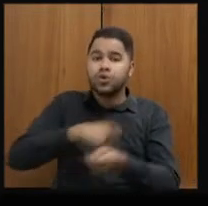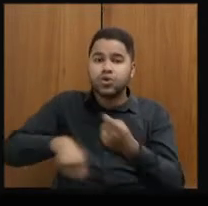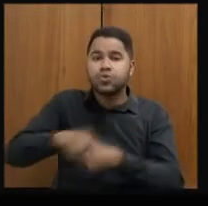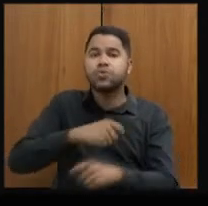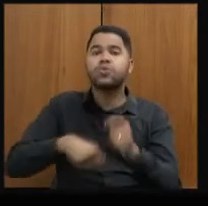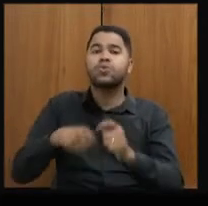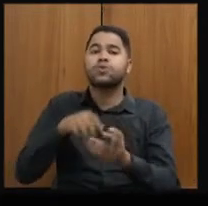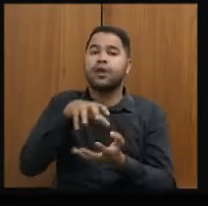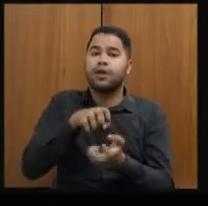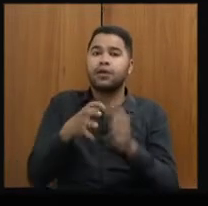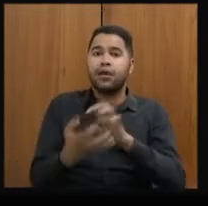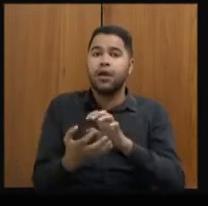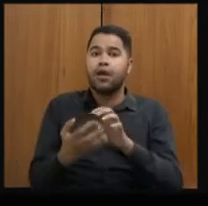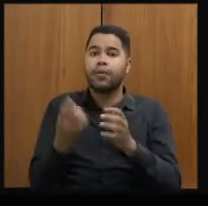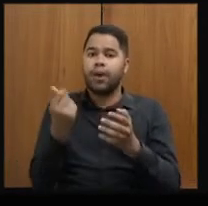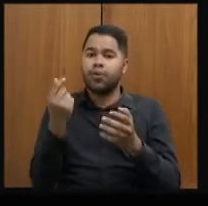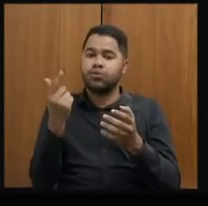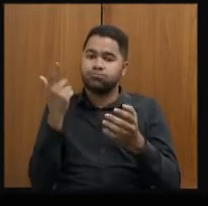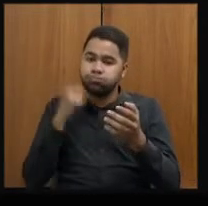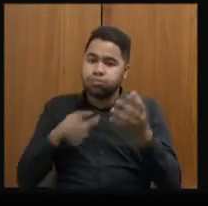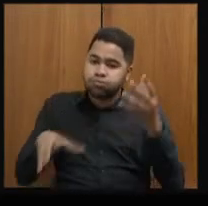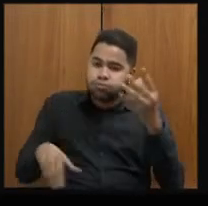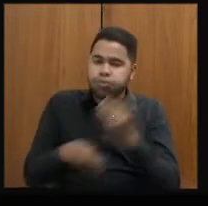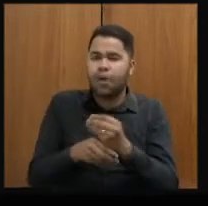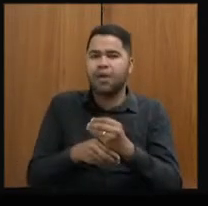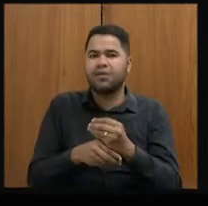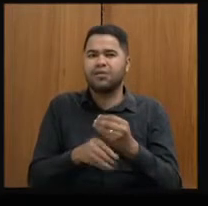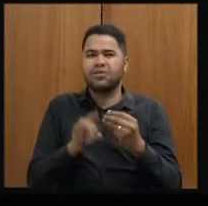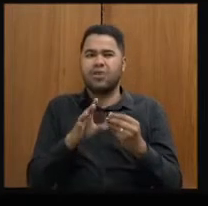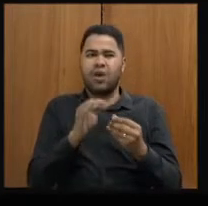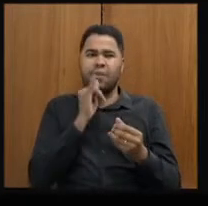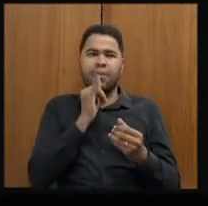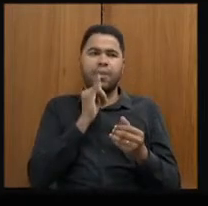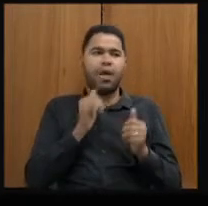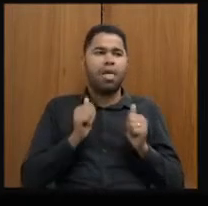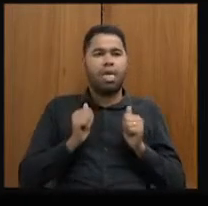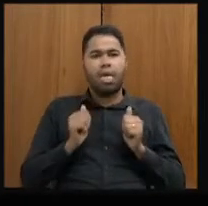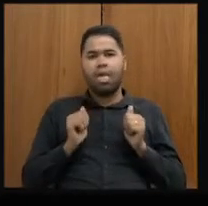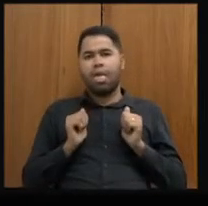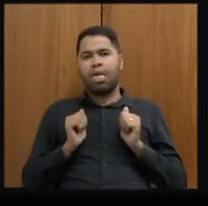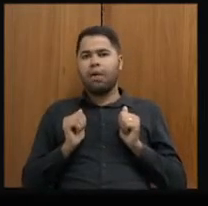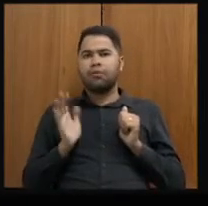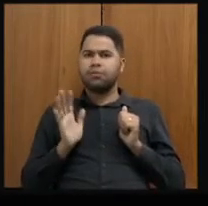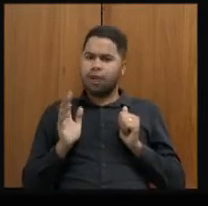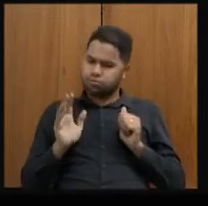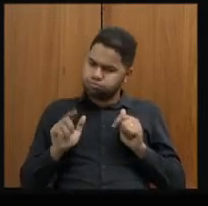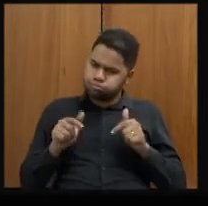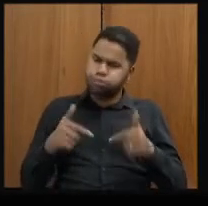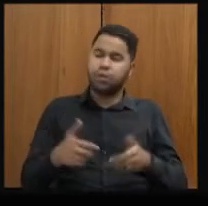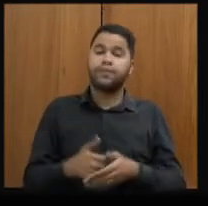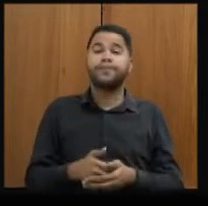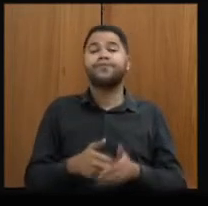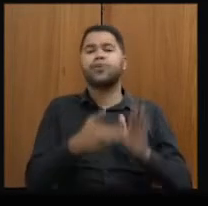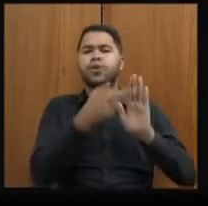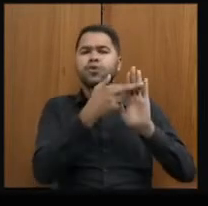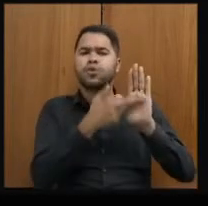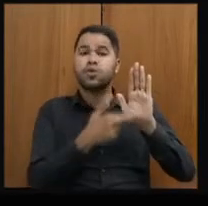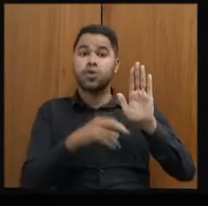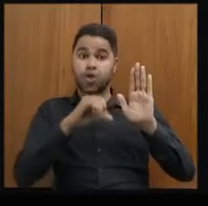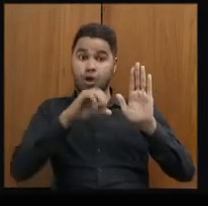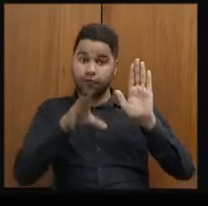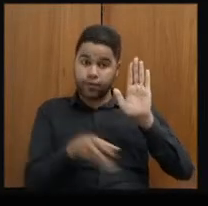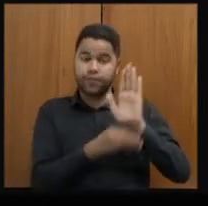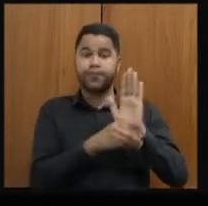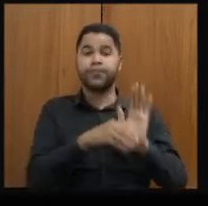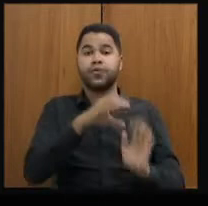para a gente ter esse valor agregado e fugir um pouco da armadilha das commodities né outras novas normas Foram publicadas